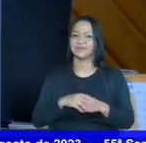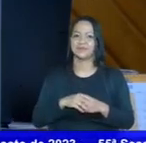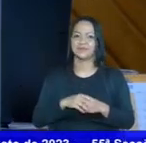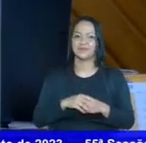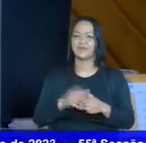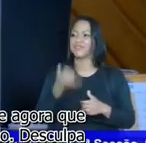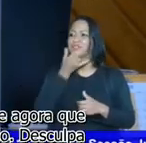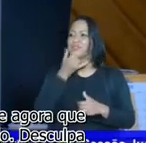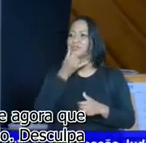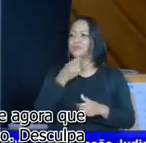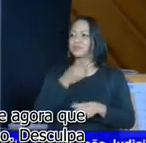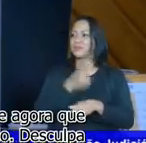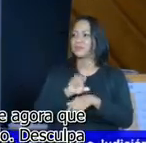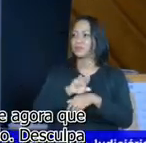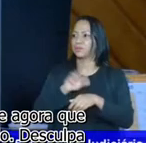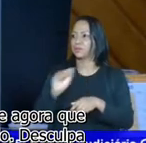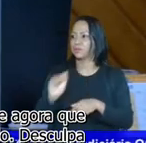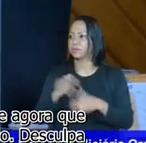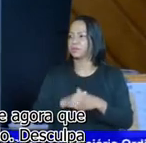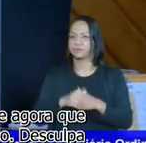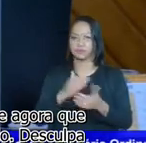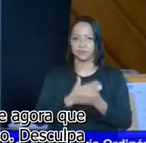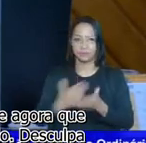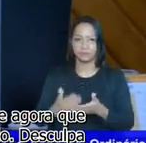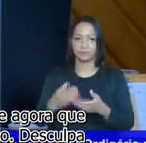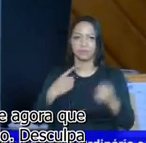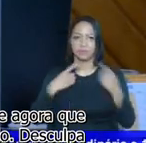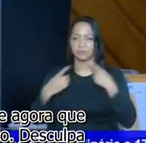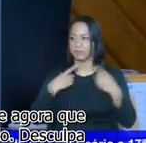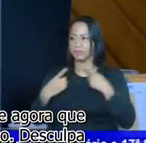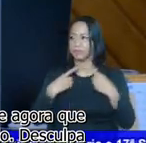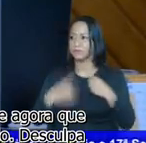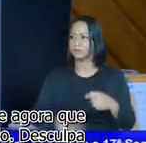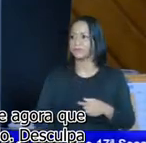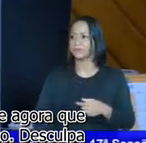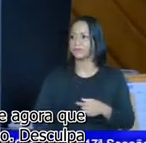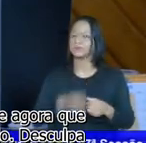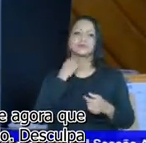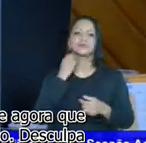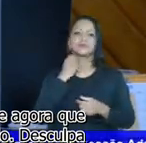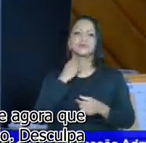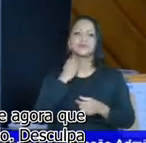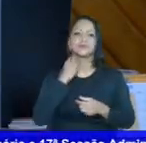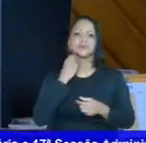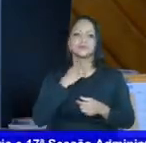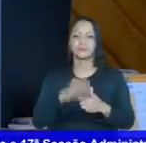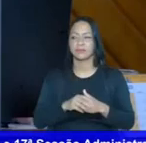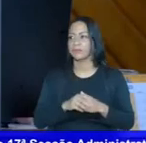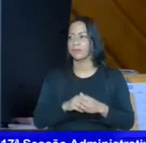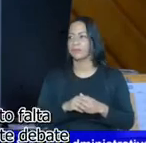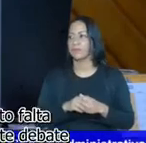desculpa, doutora, tá? Mas eu vou começar a dialogar com a senhora também, que agora que eu vi a senhora, porque o monitor não estava me permitindo,